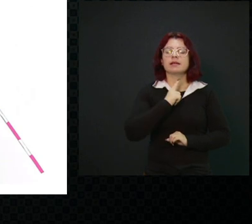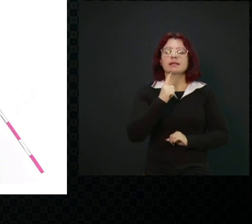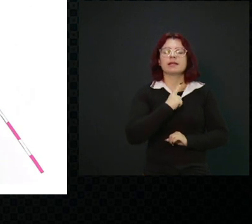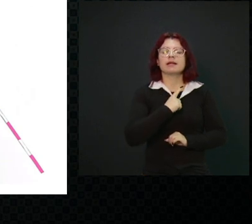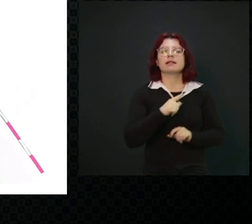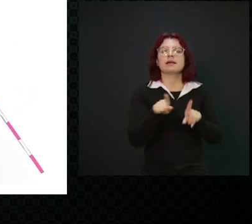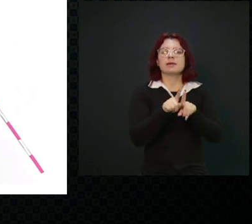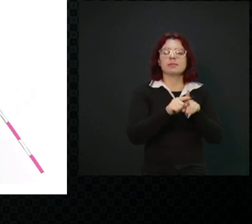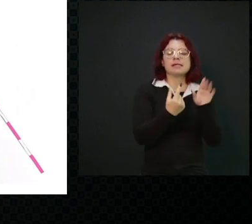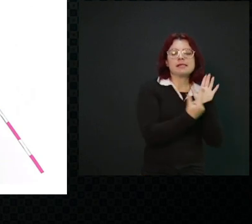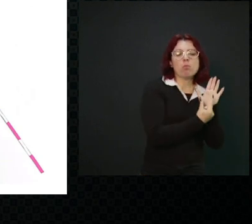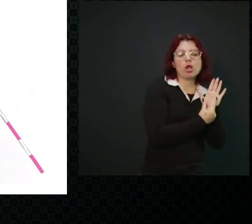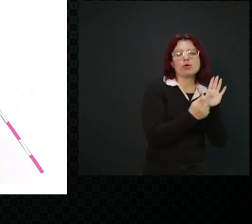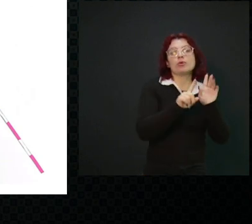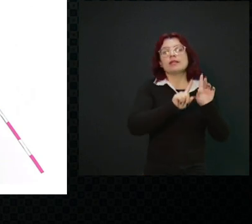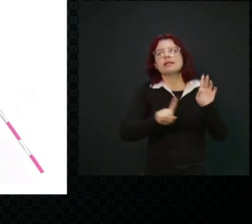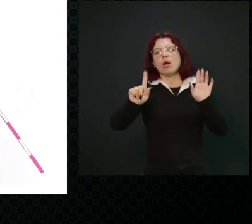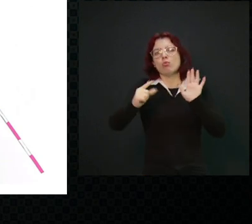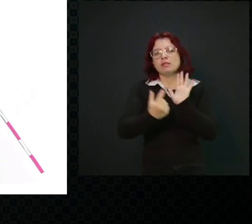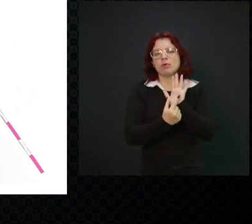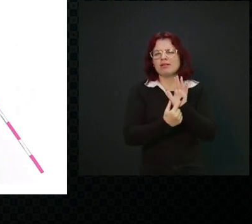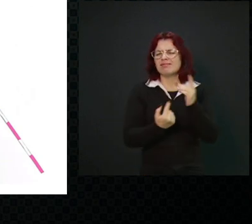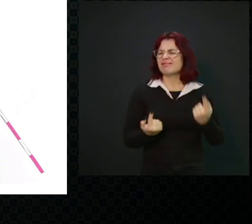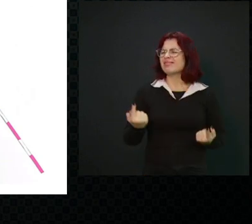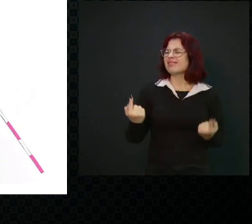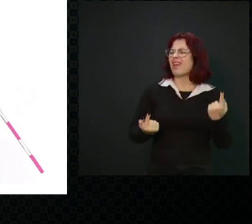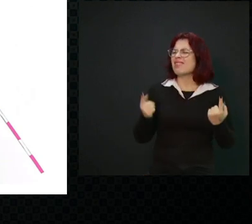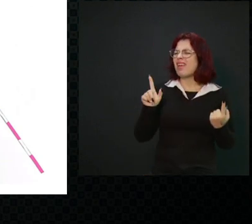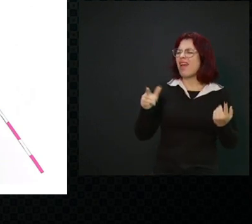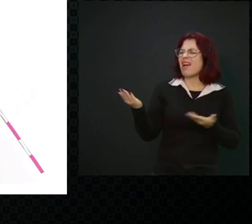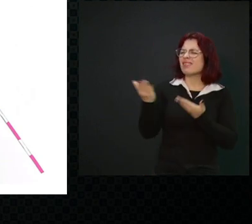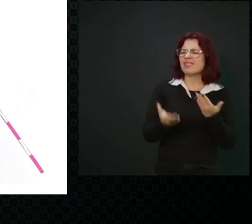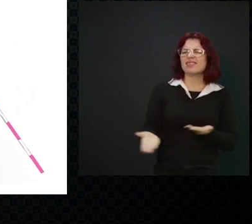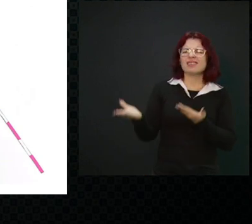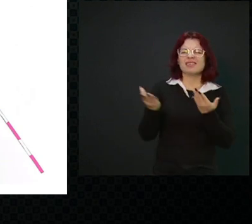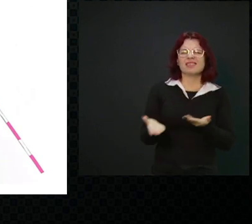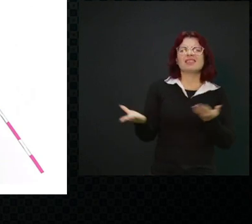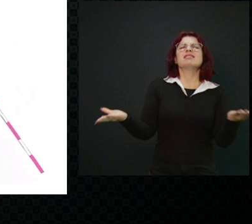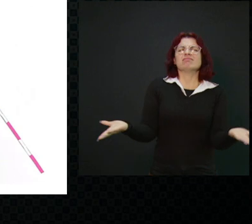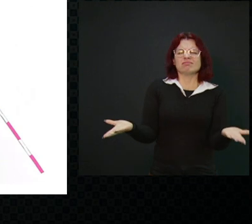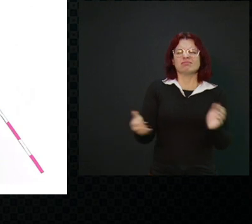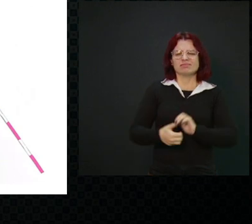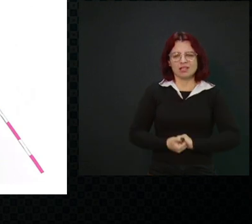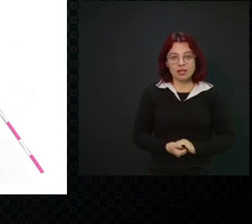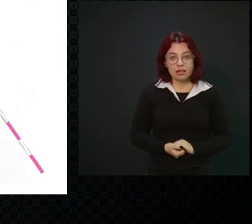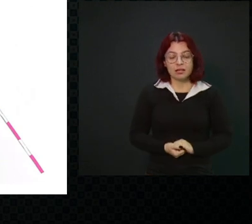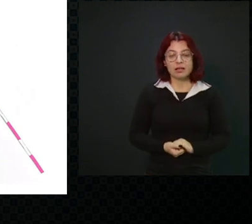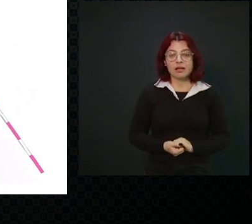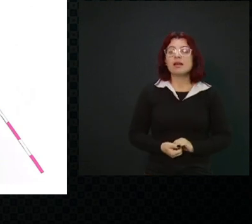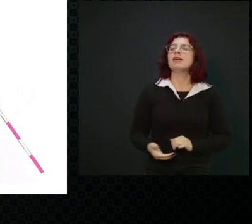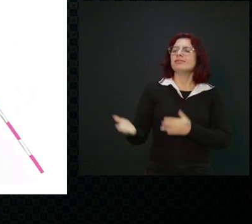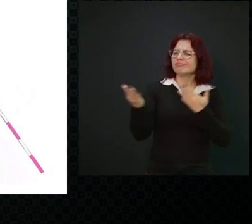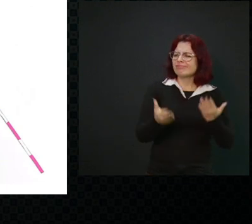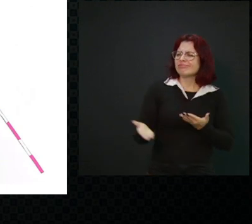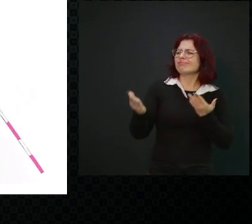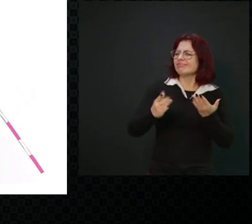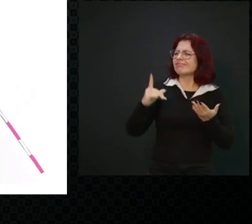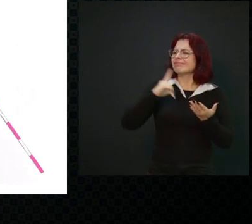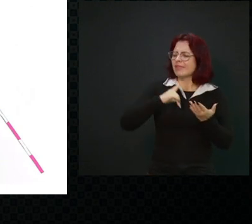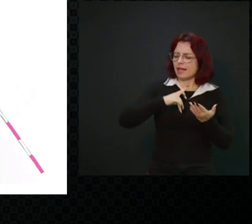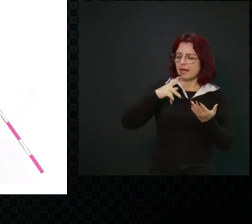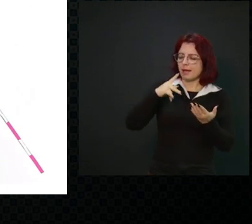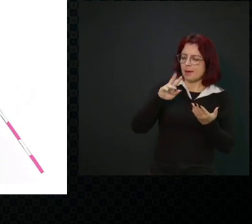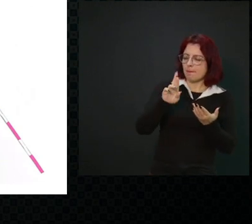simbólico e não simbólico. Então, quem seria esse pré-linguístico e pós-linguístico? Seria o pré-linguístico, seria